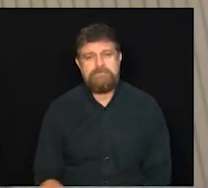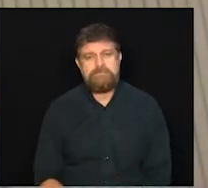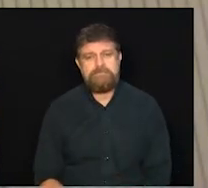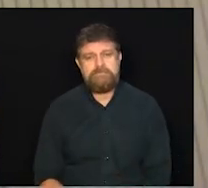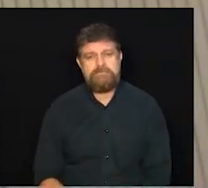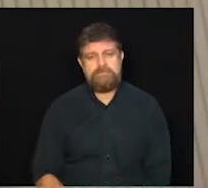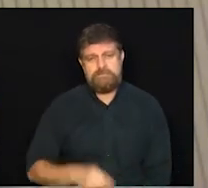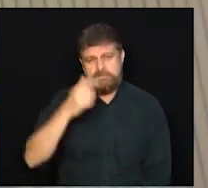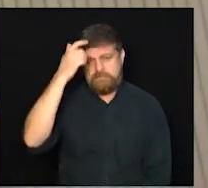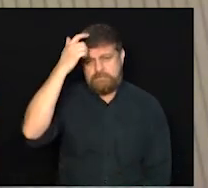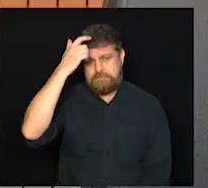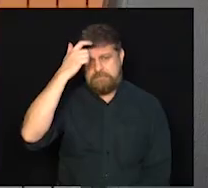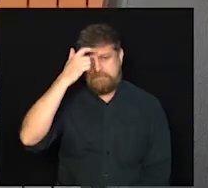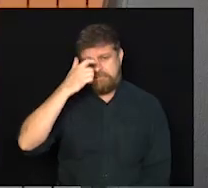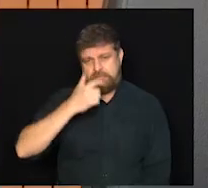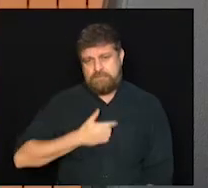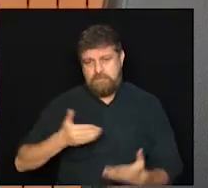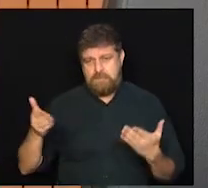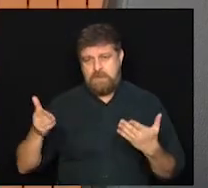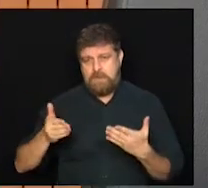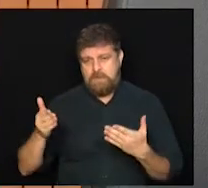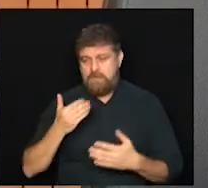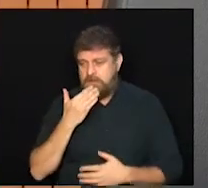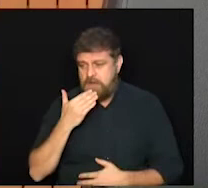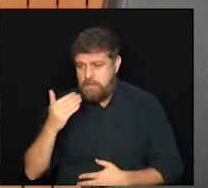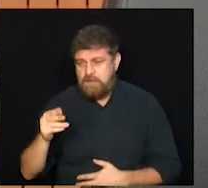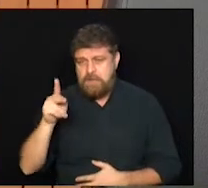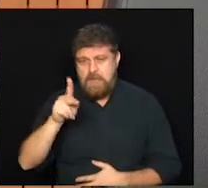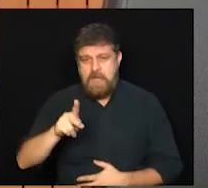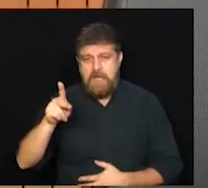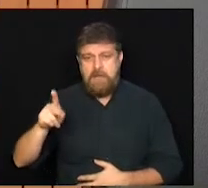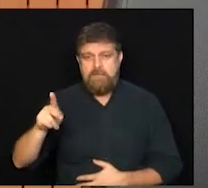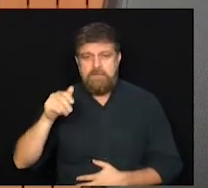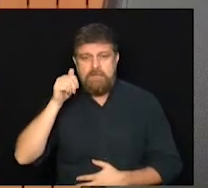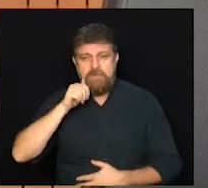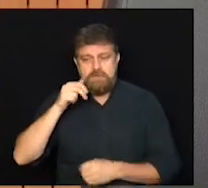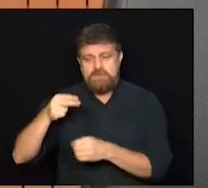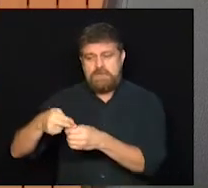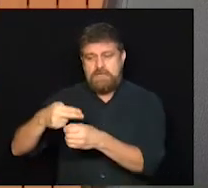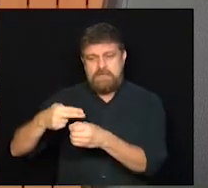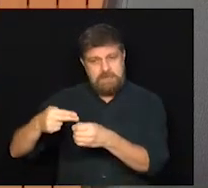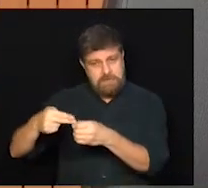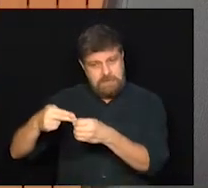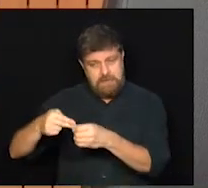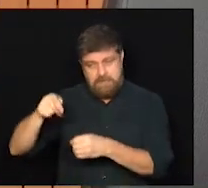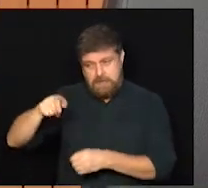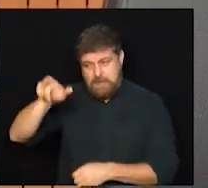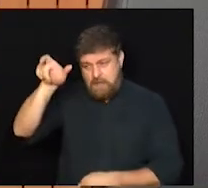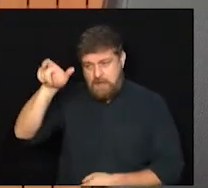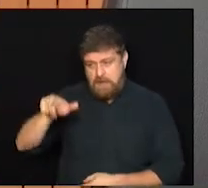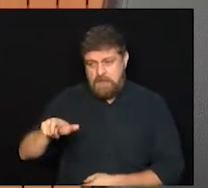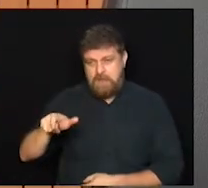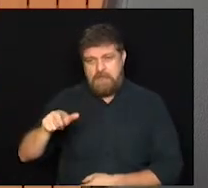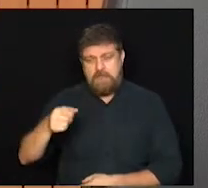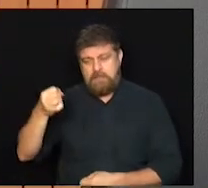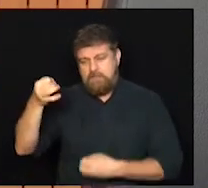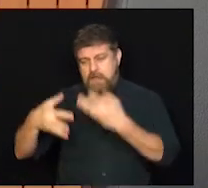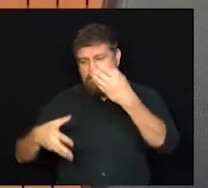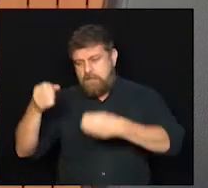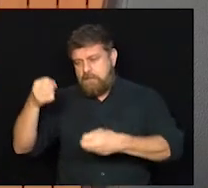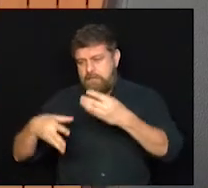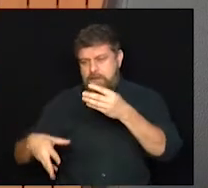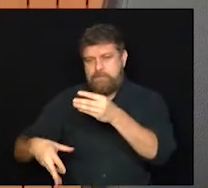Eu passo então para a professora Eliana, né, para que ela possa também fazer suas considerações finais.